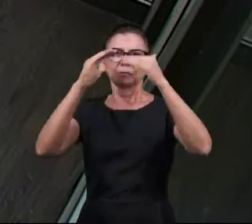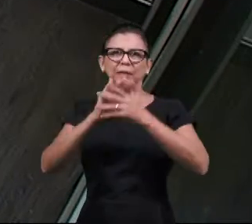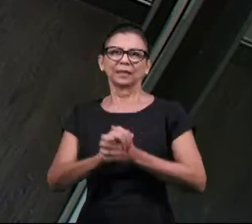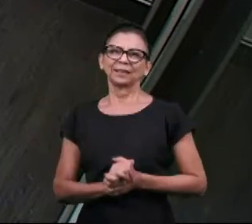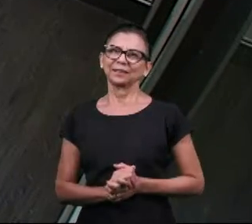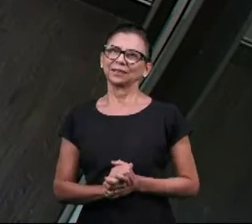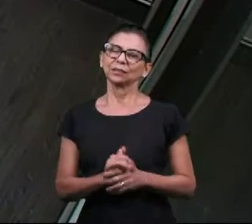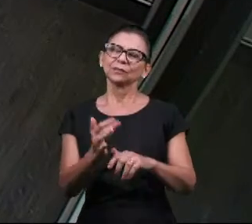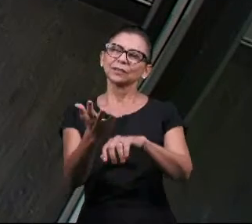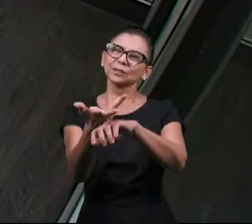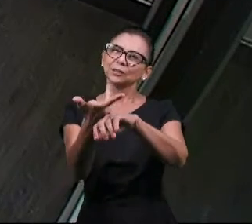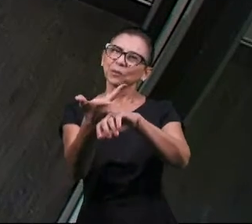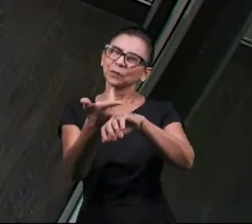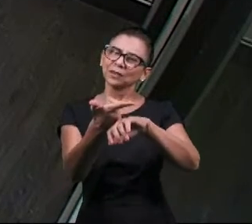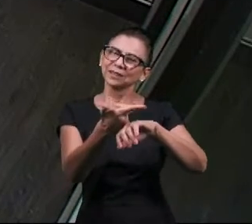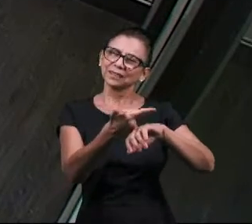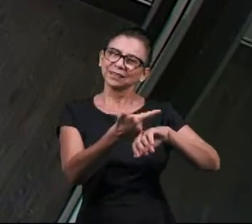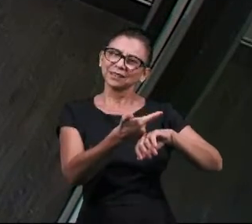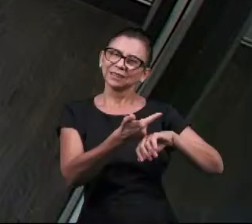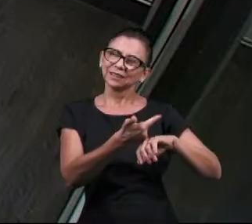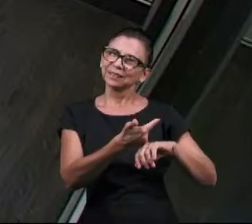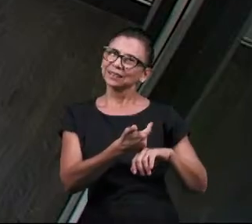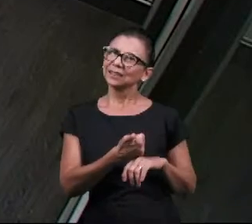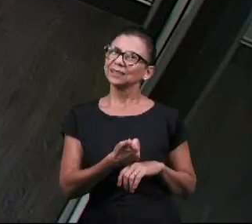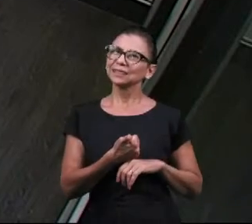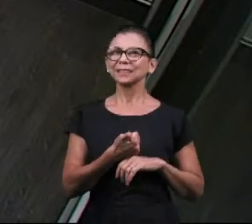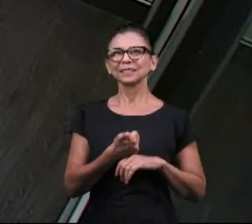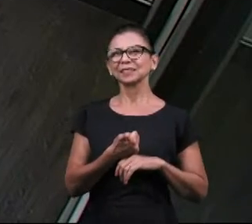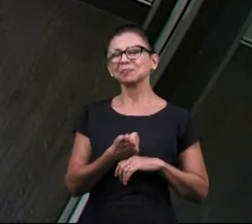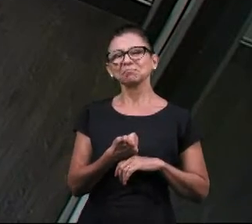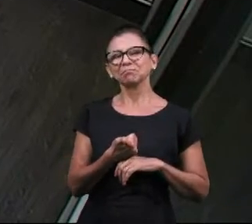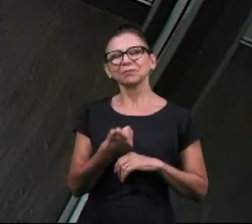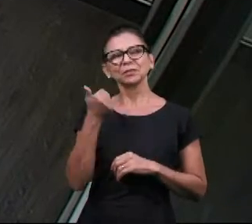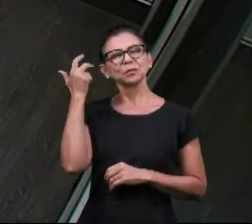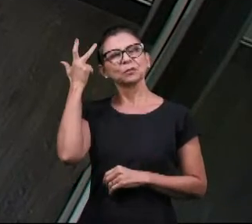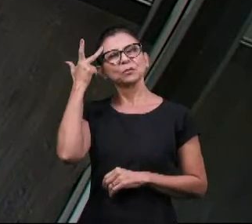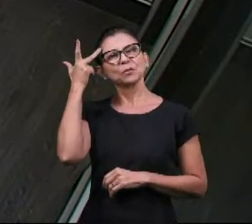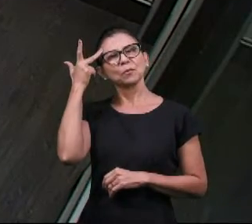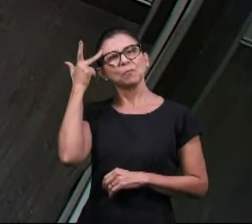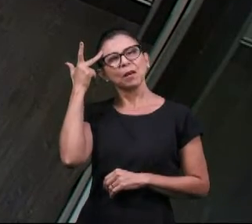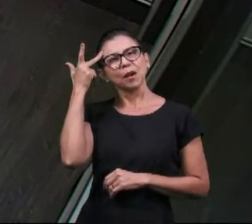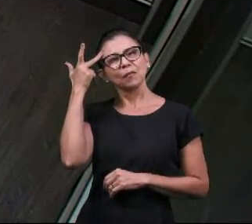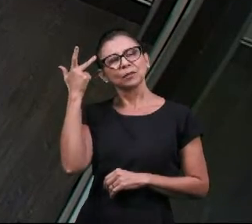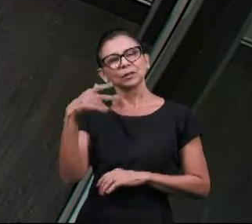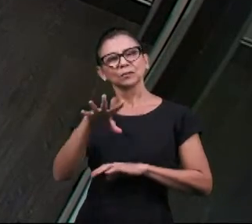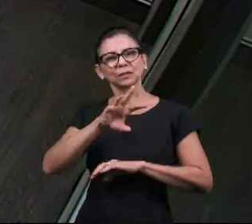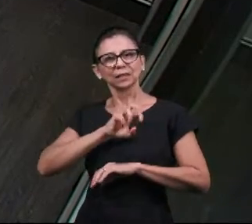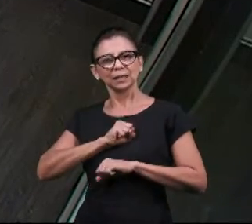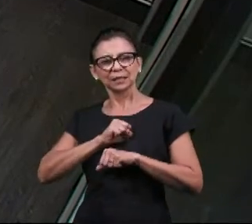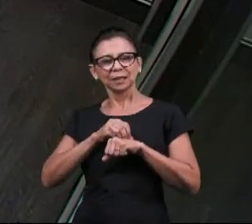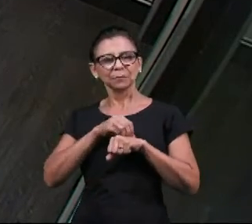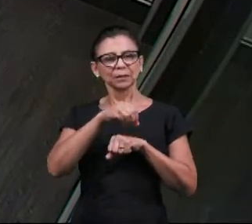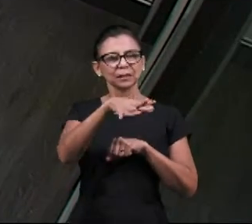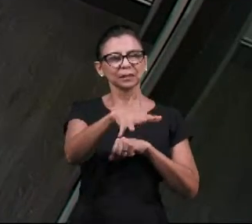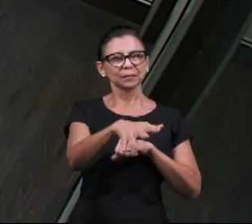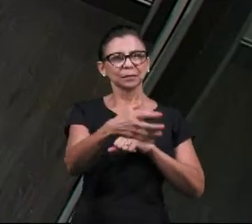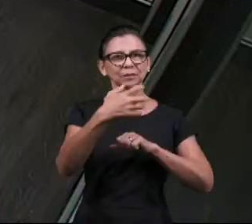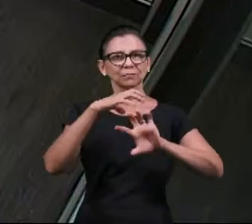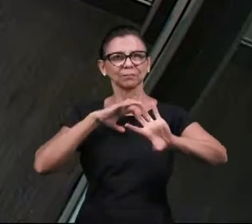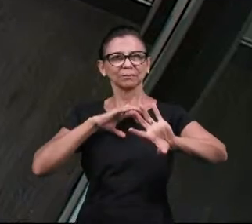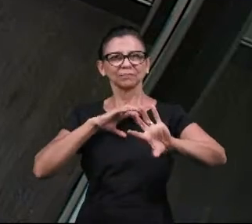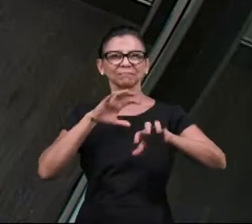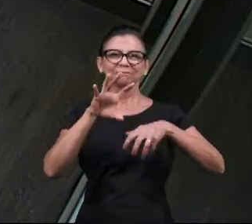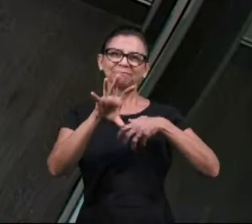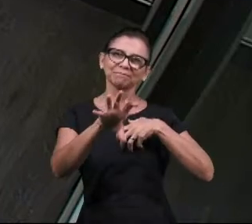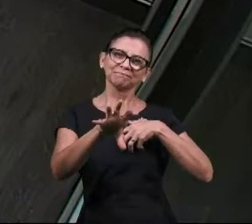por aquilo que você é. E você recebe, né, aquilo que você transmite. É maravilhoso. Glória a Deus. Eu vou te